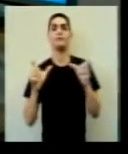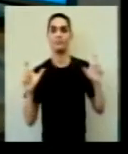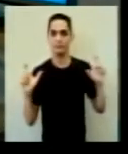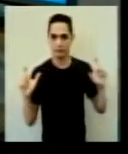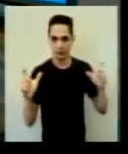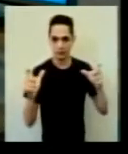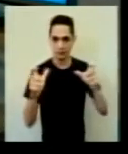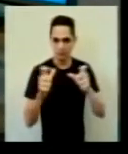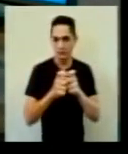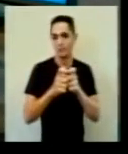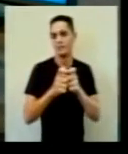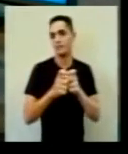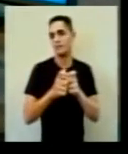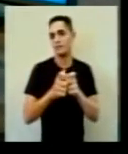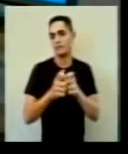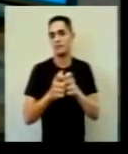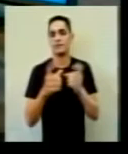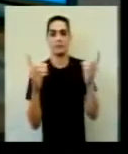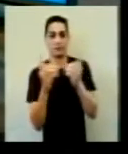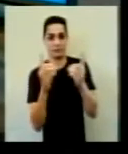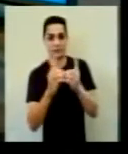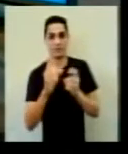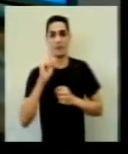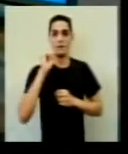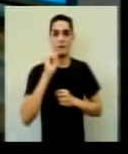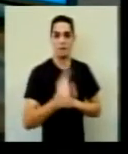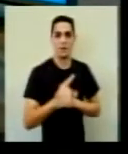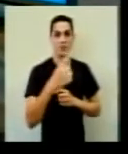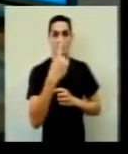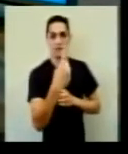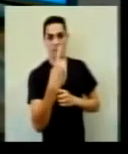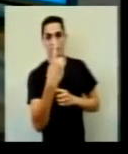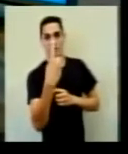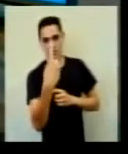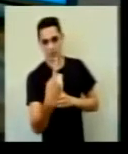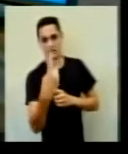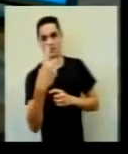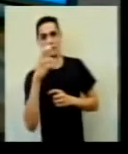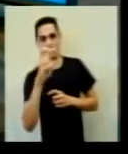2.938 casos, onde houve uma queda de